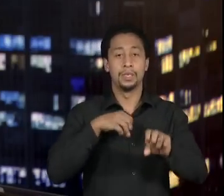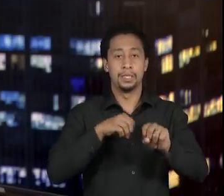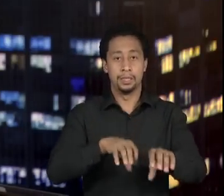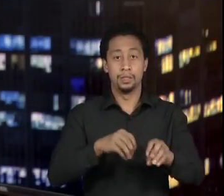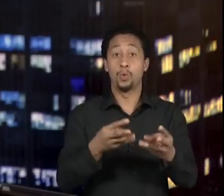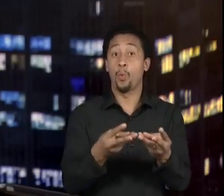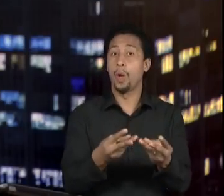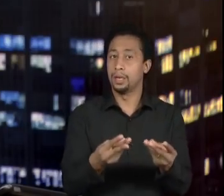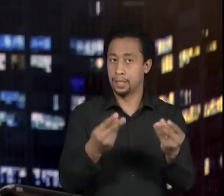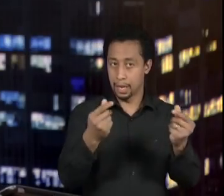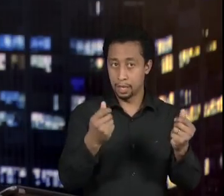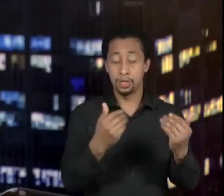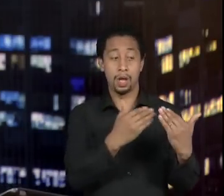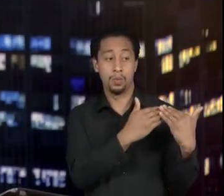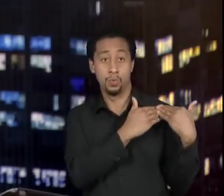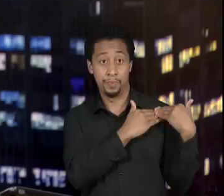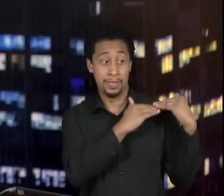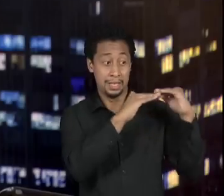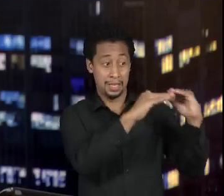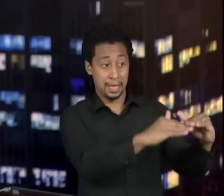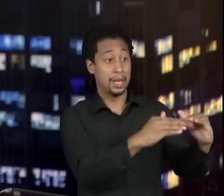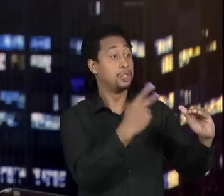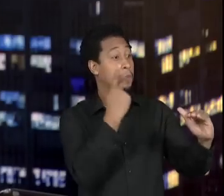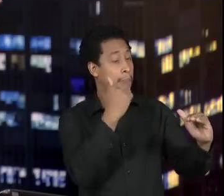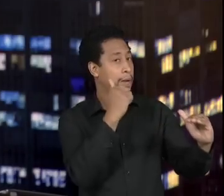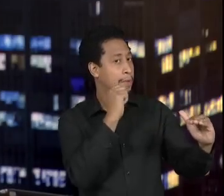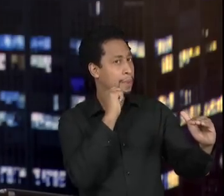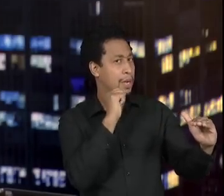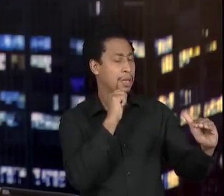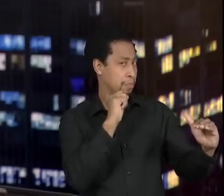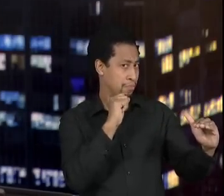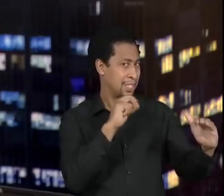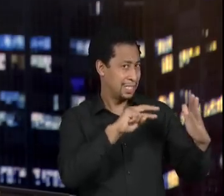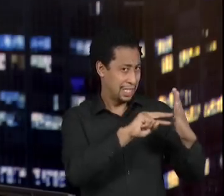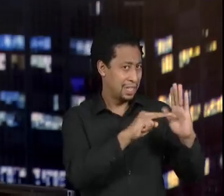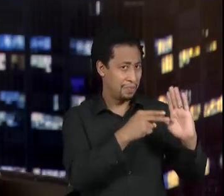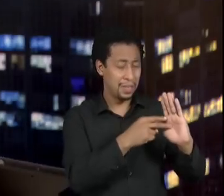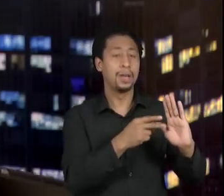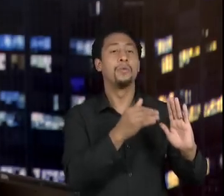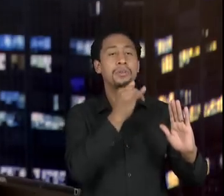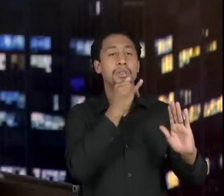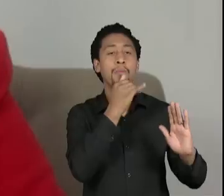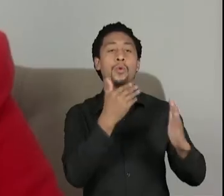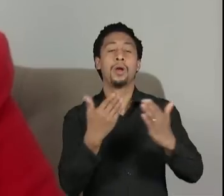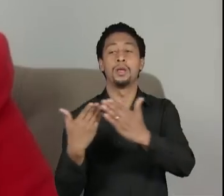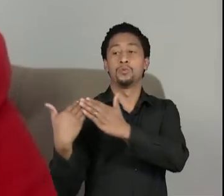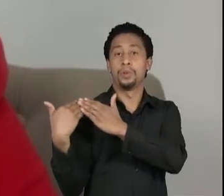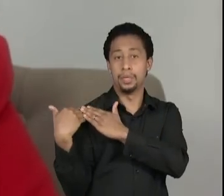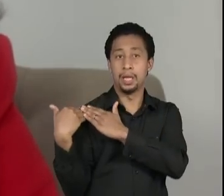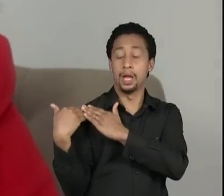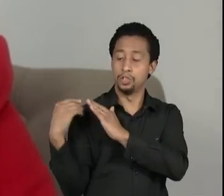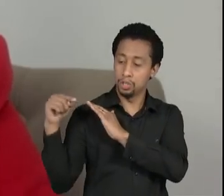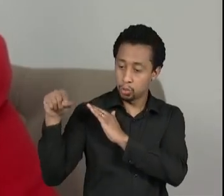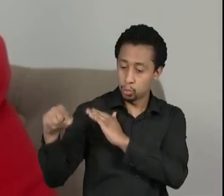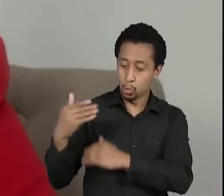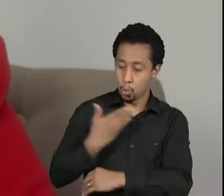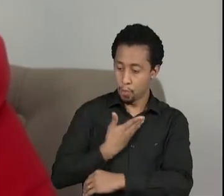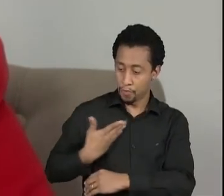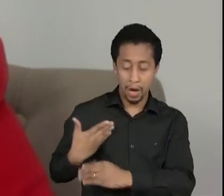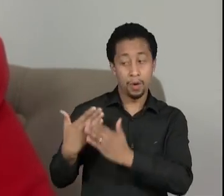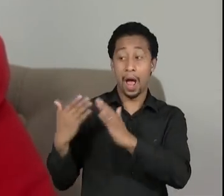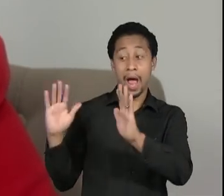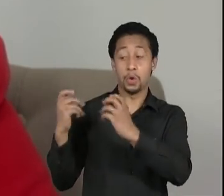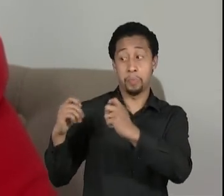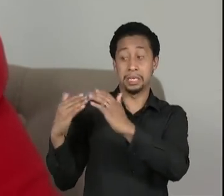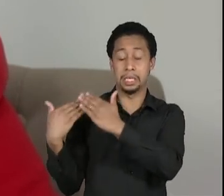responsabilidade nos pais, não estamos, de certa forma, tirando uma responsabilidade que deveria ser do Estado, Bruna. Na verdade, os filhos são dos pais,